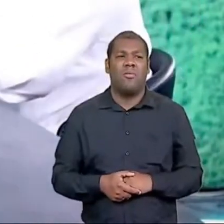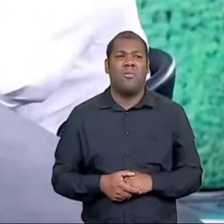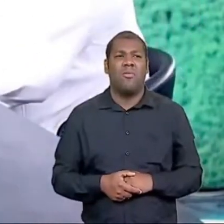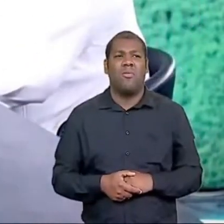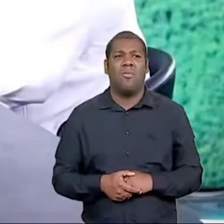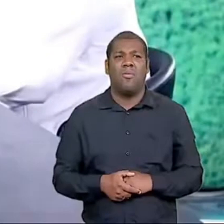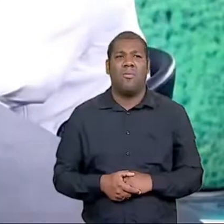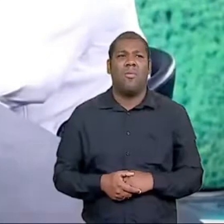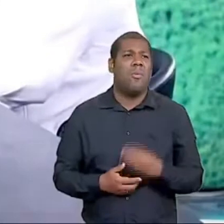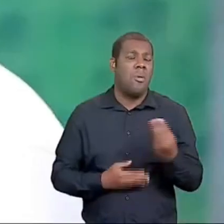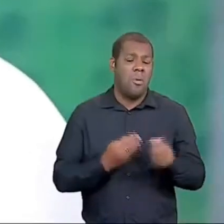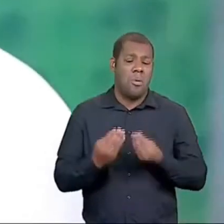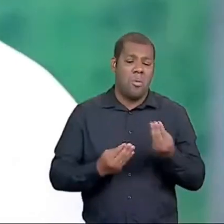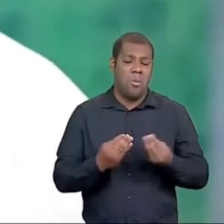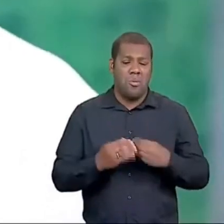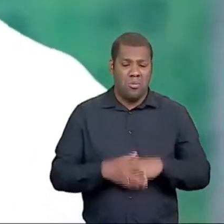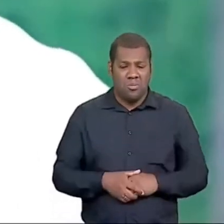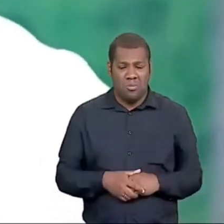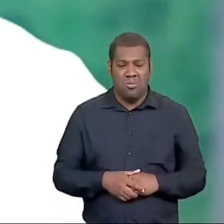Olha, deixa eu te dizer uma coisa, João.